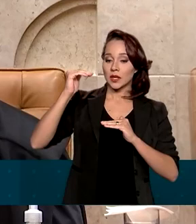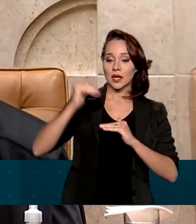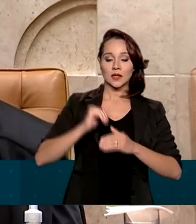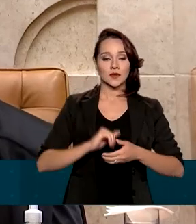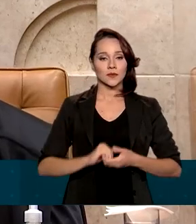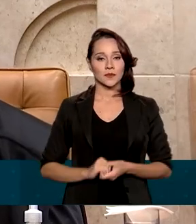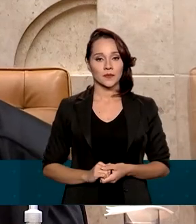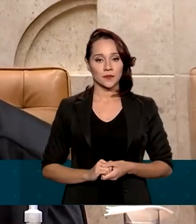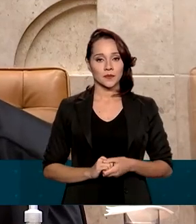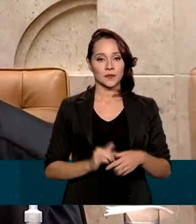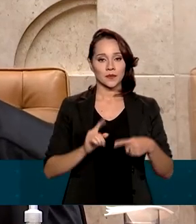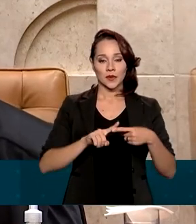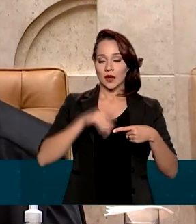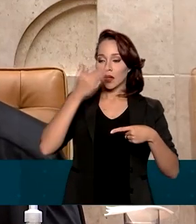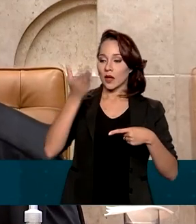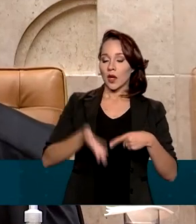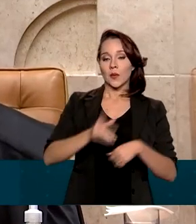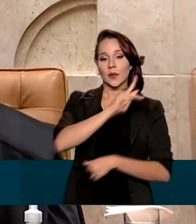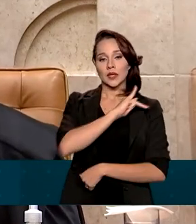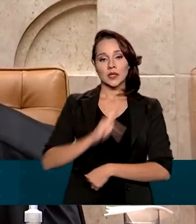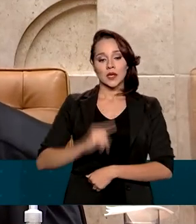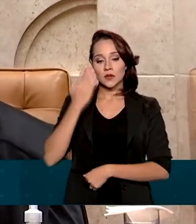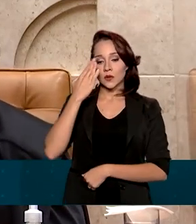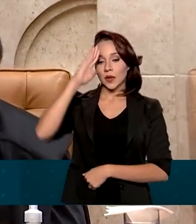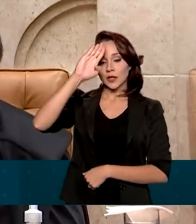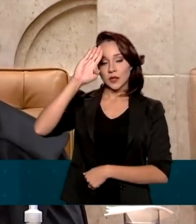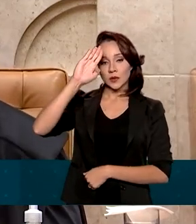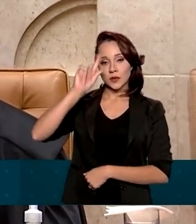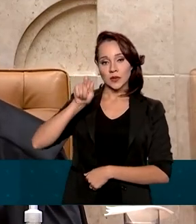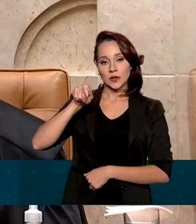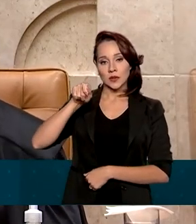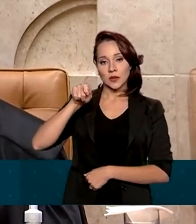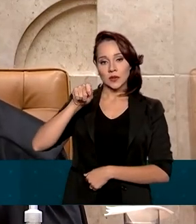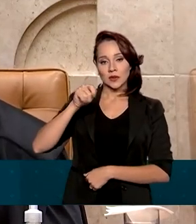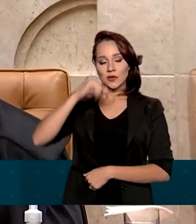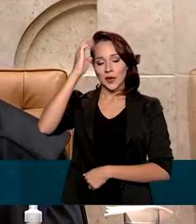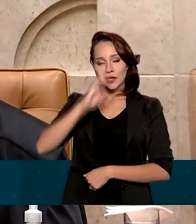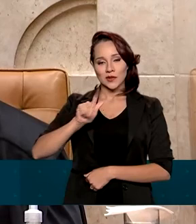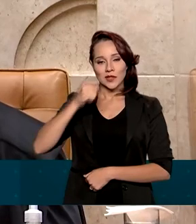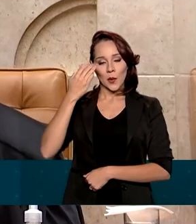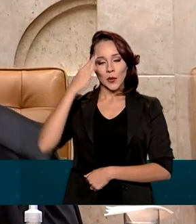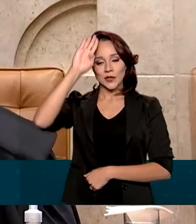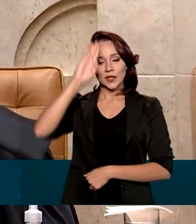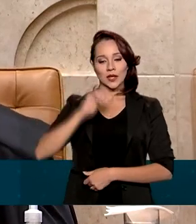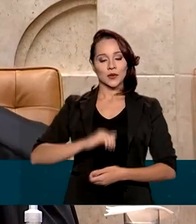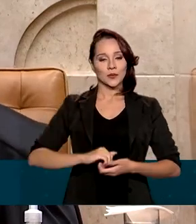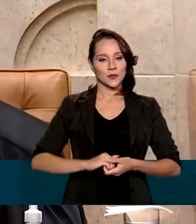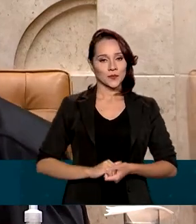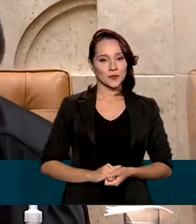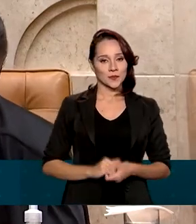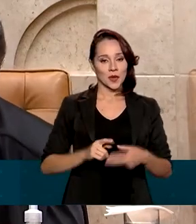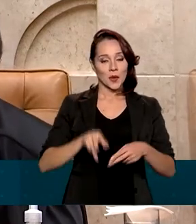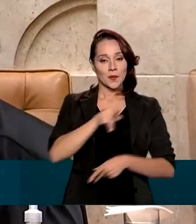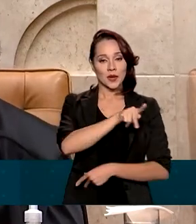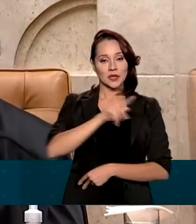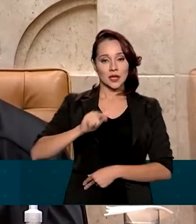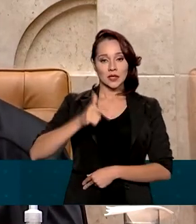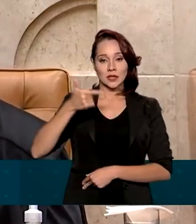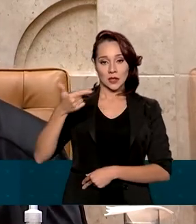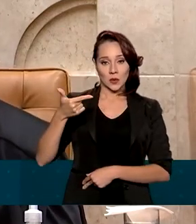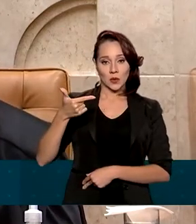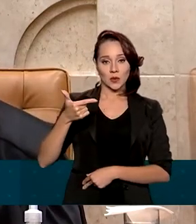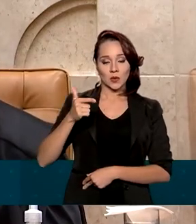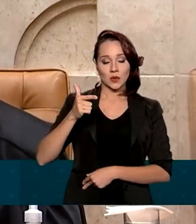autoridades: Sua Excelência o Presidente da República Federativa do Brasil, o senhor Jair Messias Bolsonaro; Vice-Presidente da